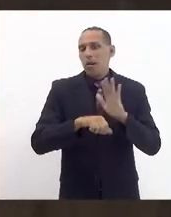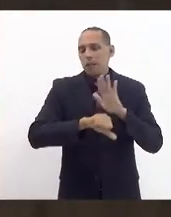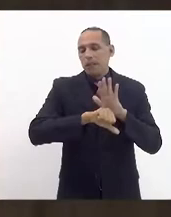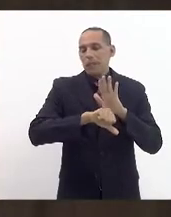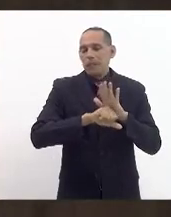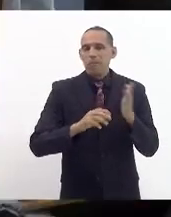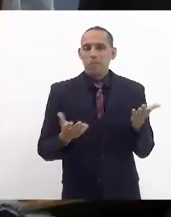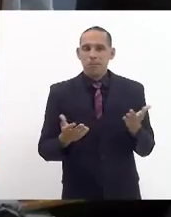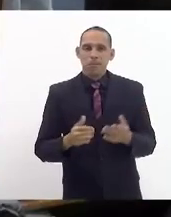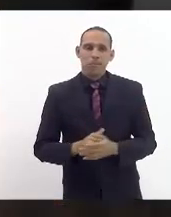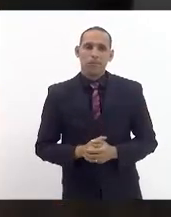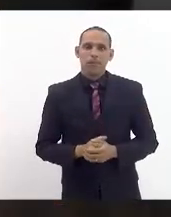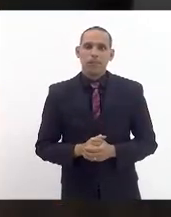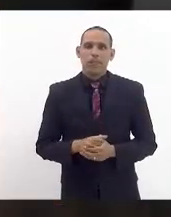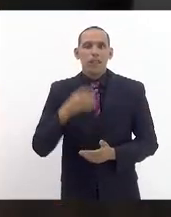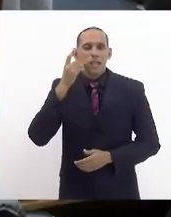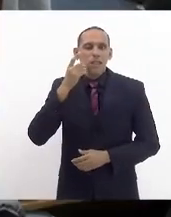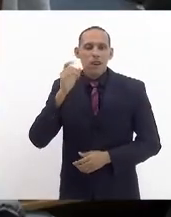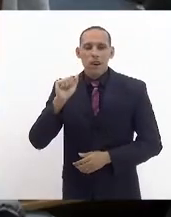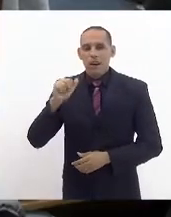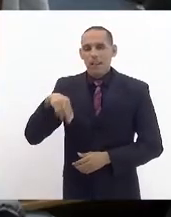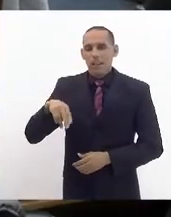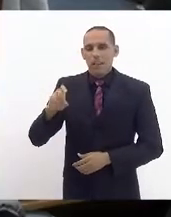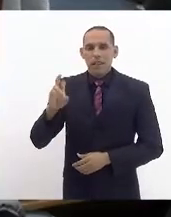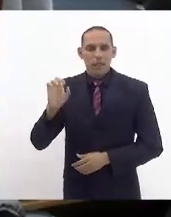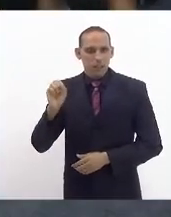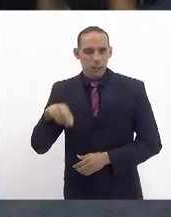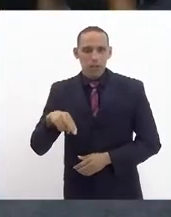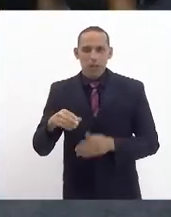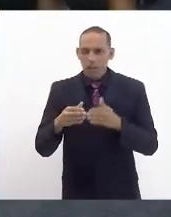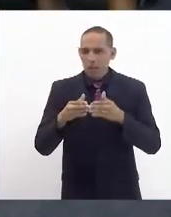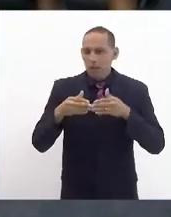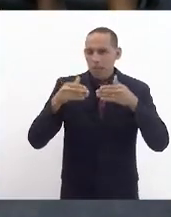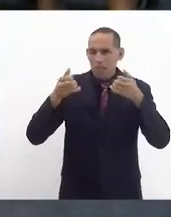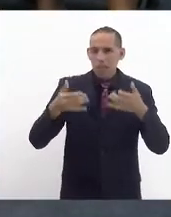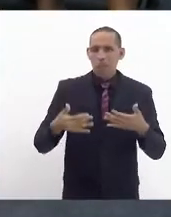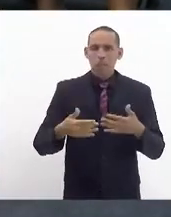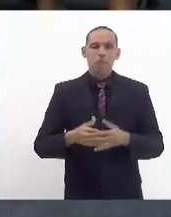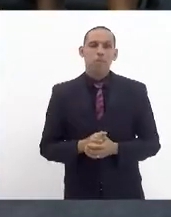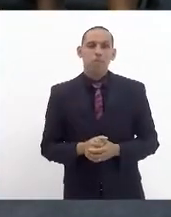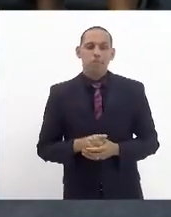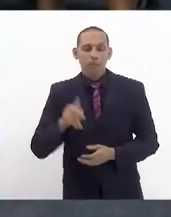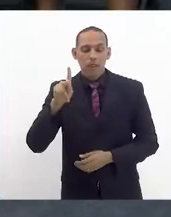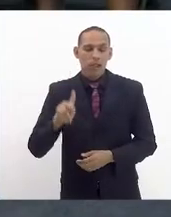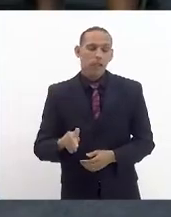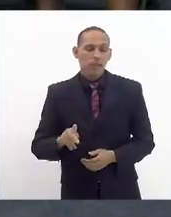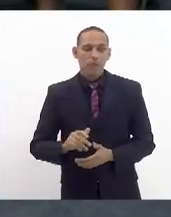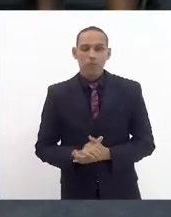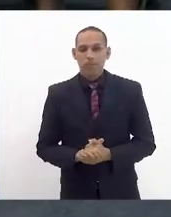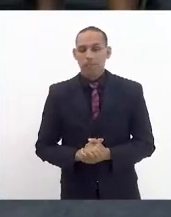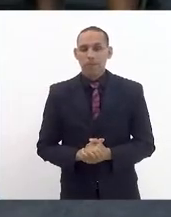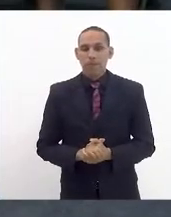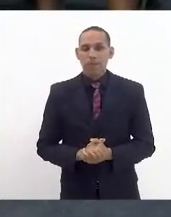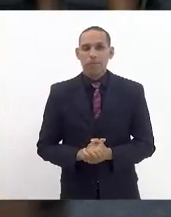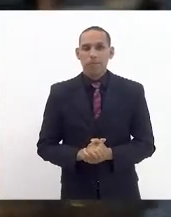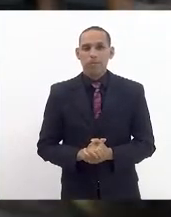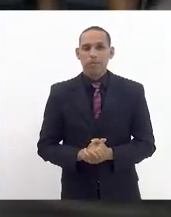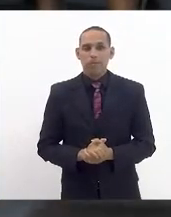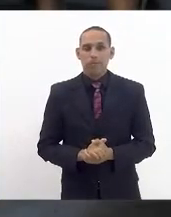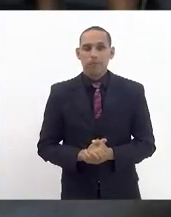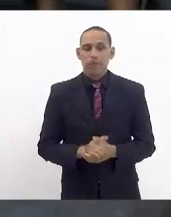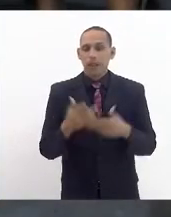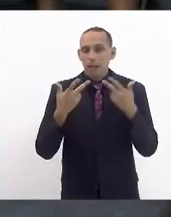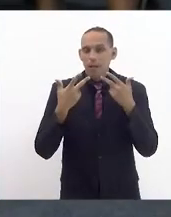Obrigado, presidente. Deputado Anderson. Boa tarde, presidente. Pela ordem. Presidente, eu queria falar o